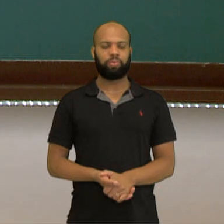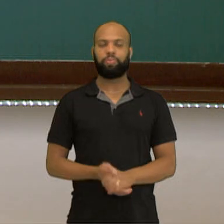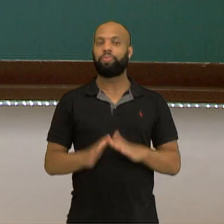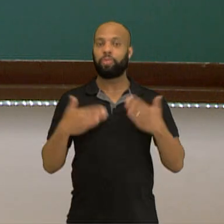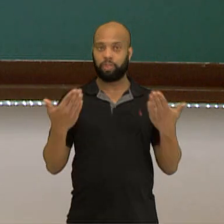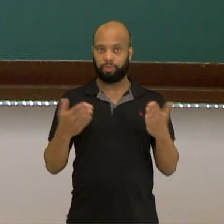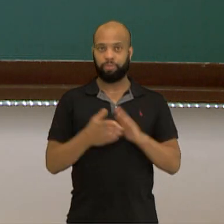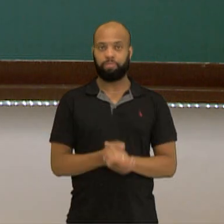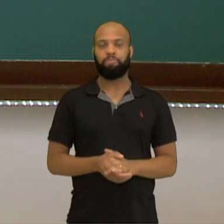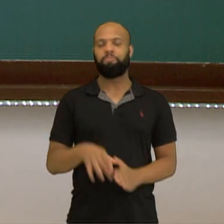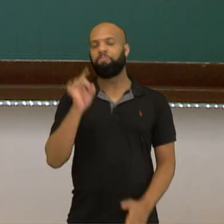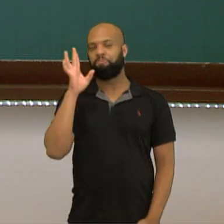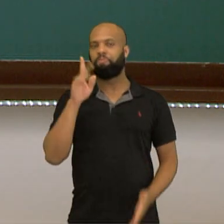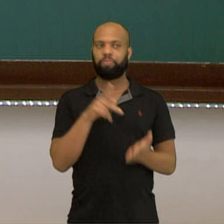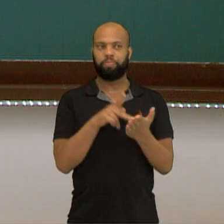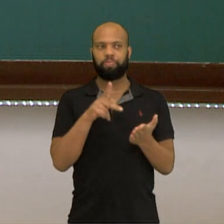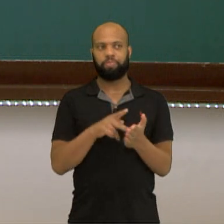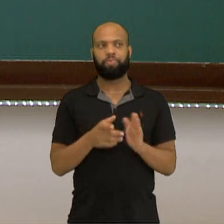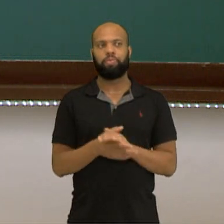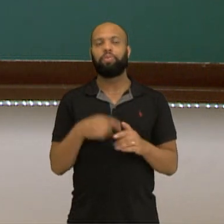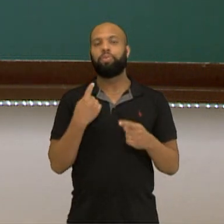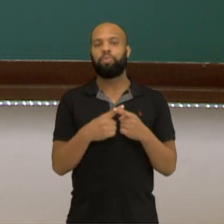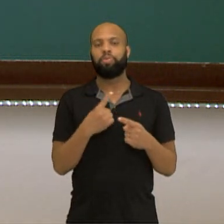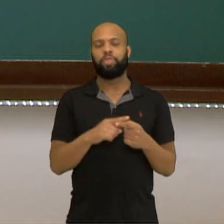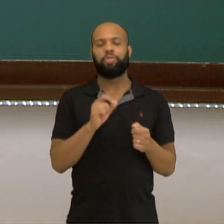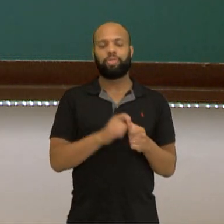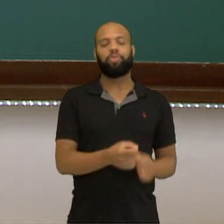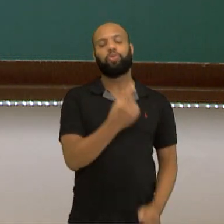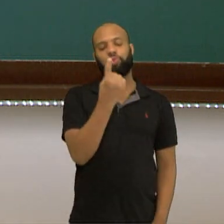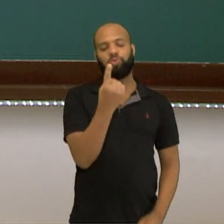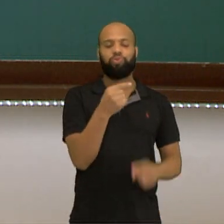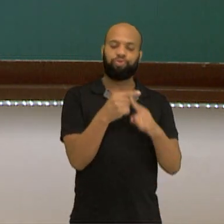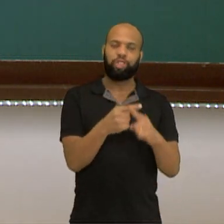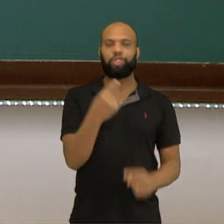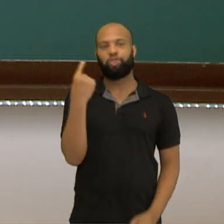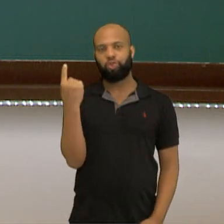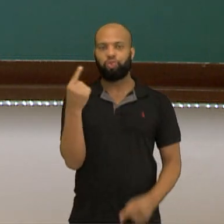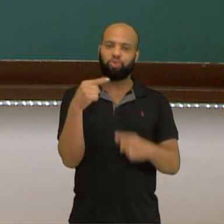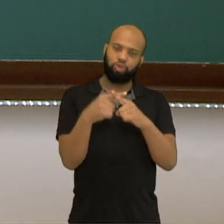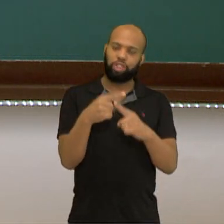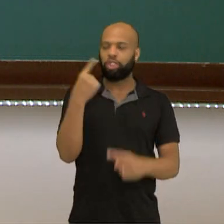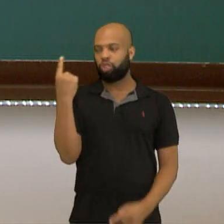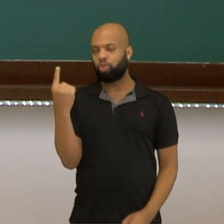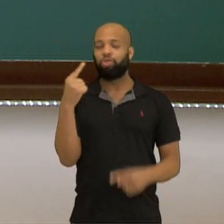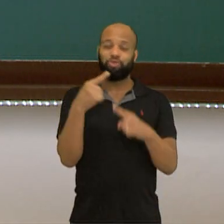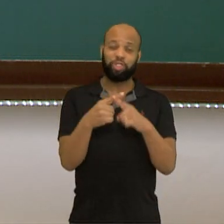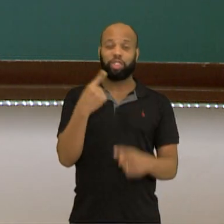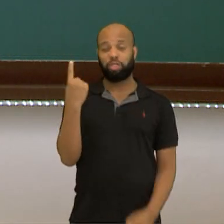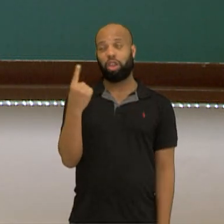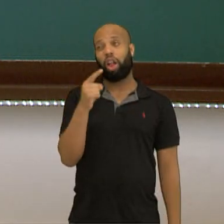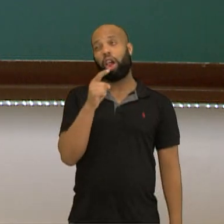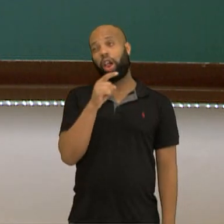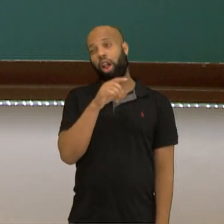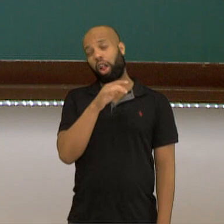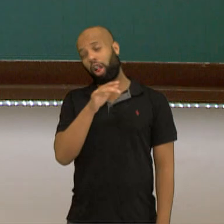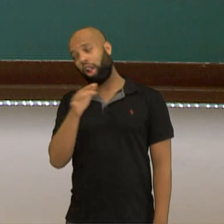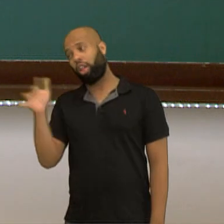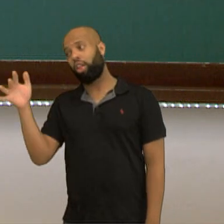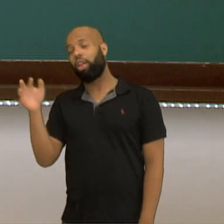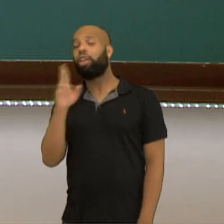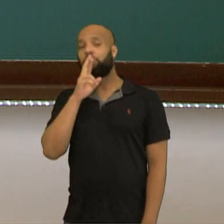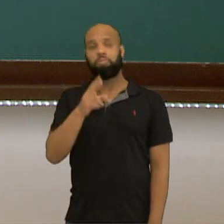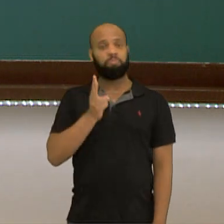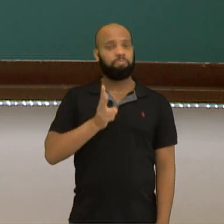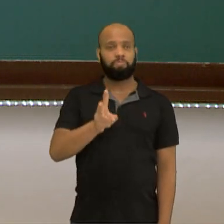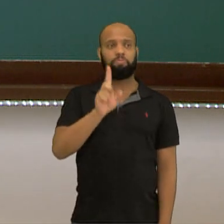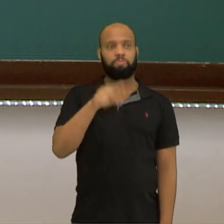E aí, bem fácil, né? Porque se eu fizer 1 vezes 1 vezes 1 vezes 1 infinitamente vezes 1, vai dar sempre